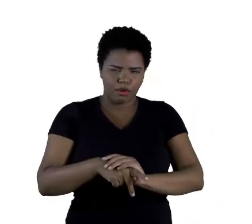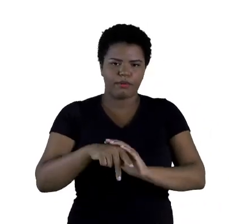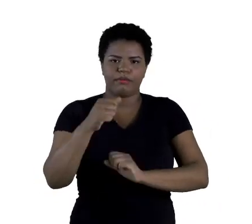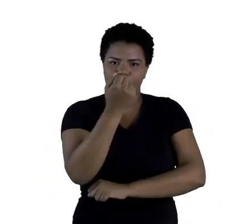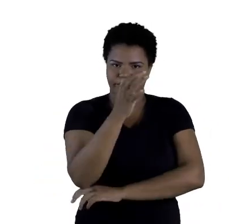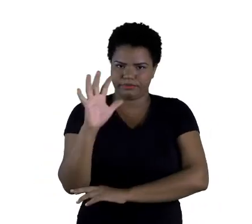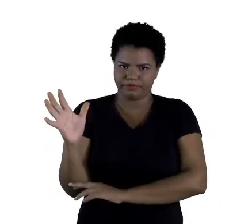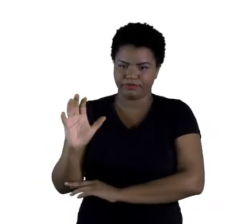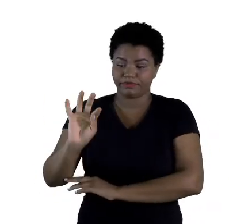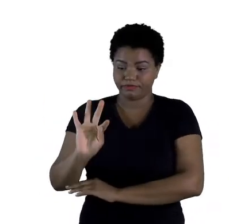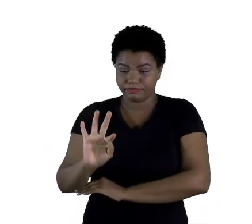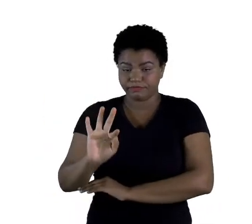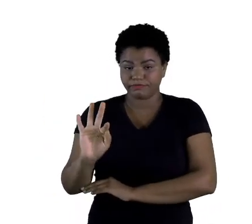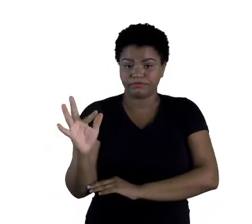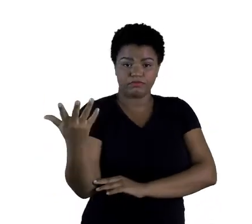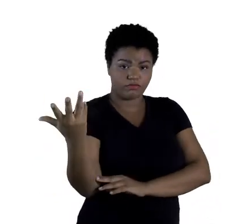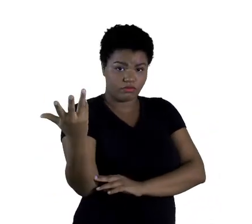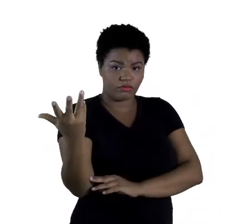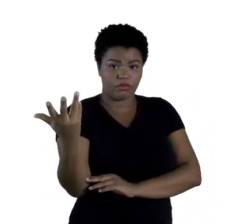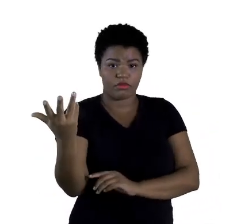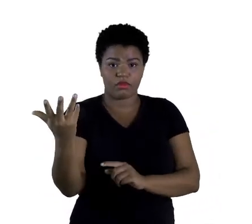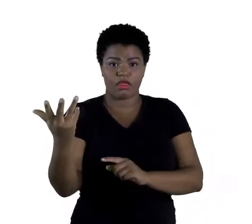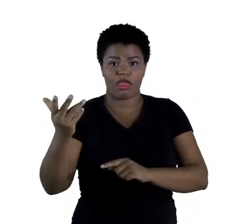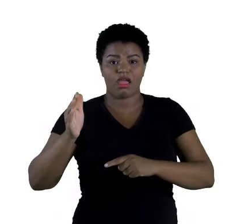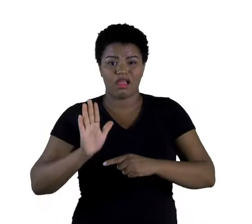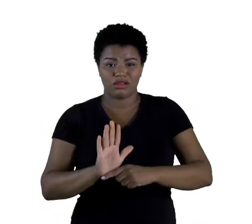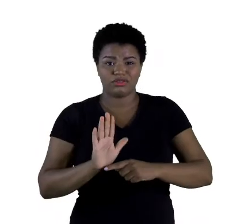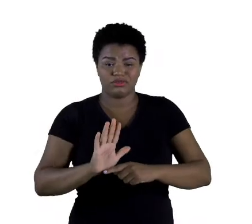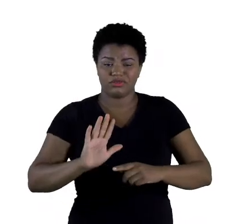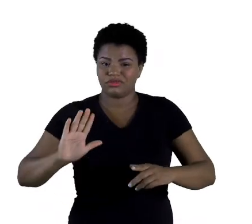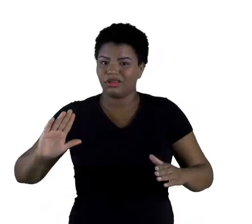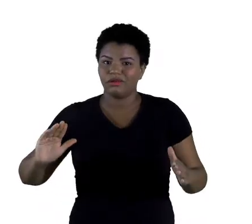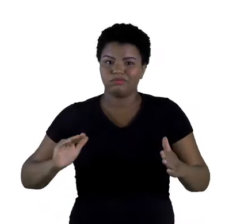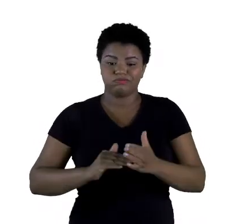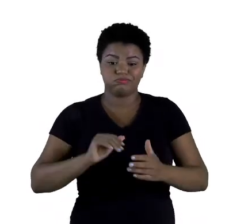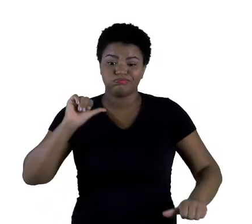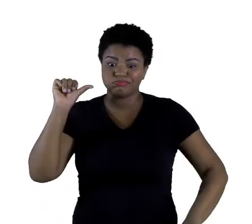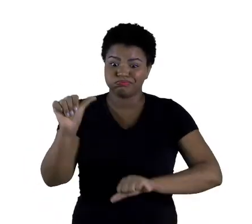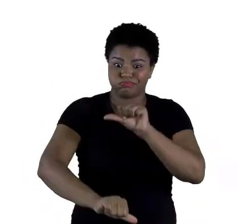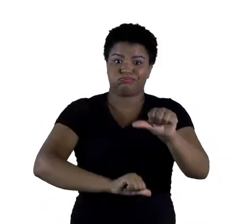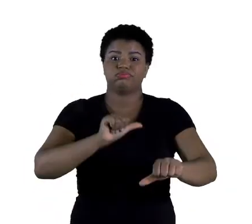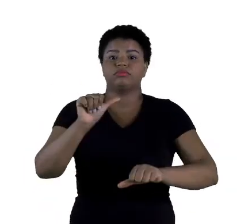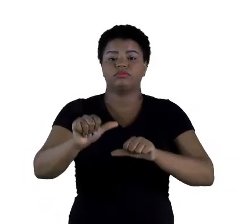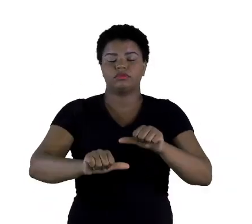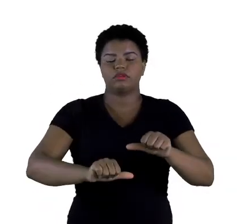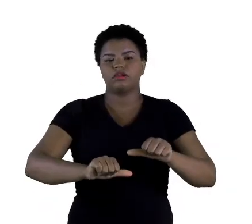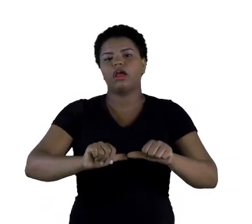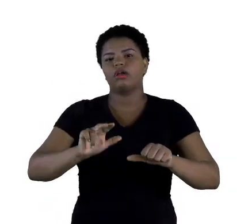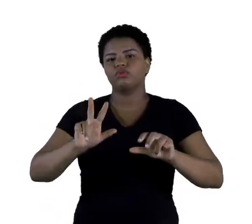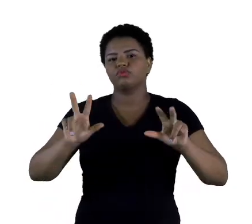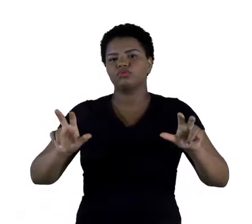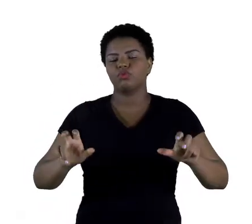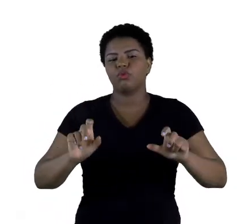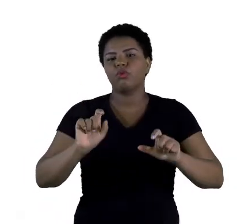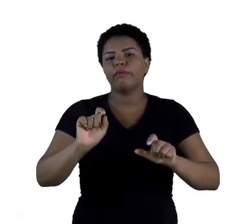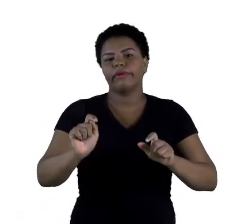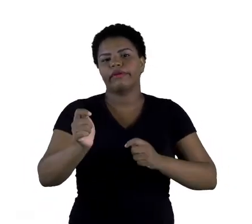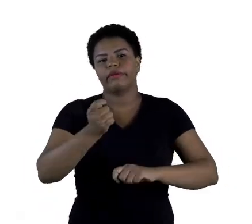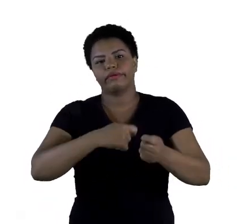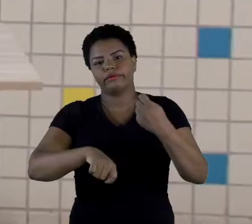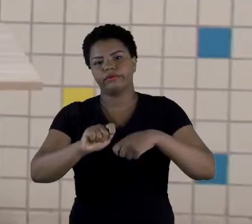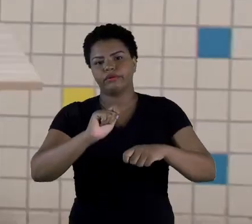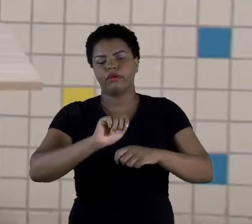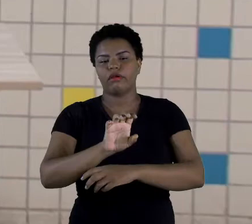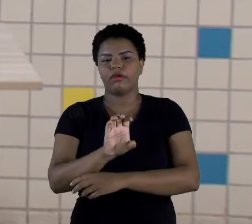fenômenos contribuem tendo um forte impacto sobre a ecologia e a economia. Como assim, professora?